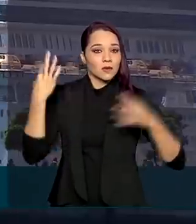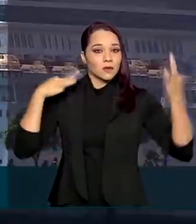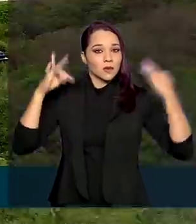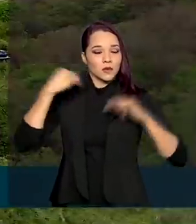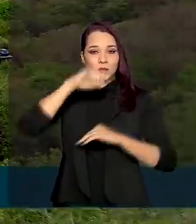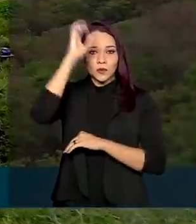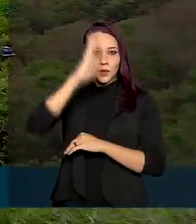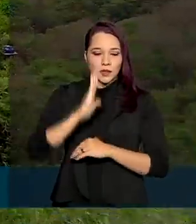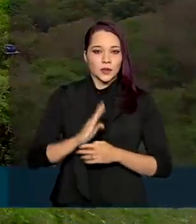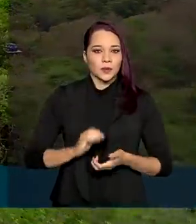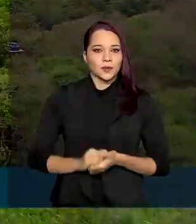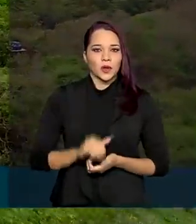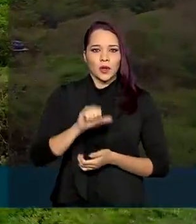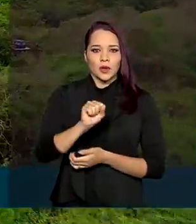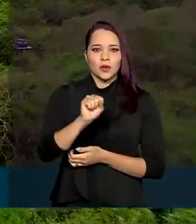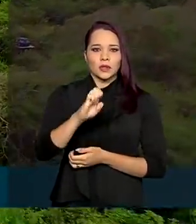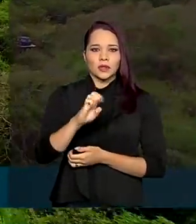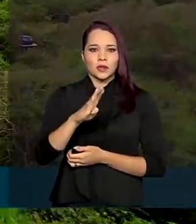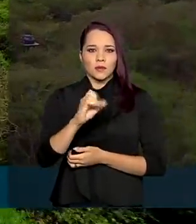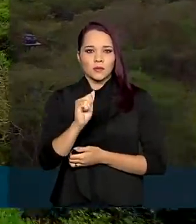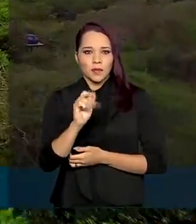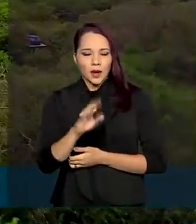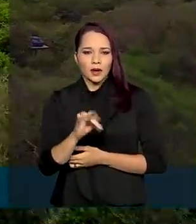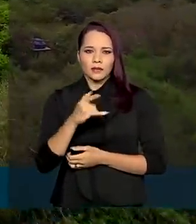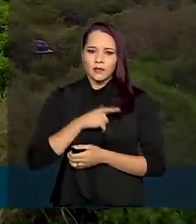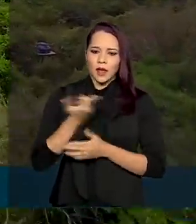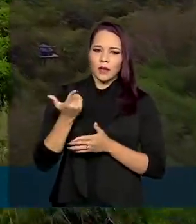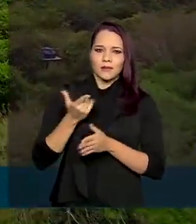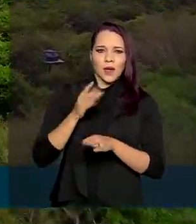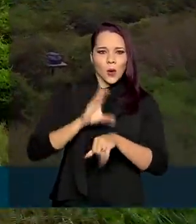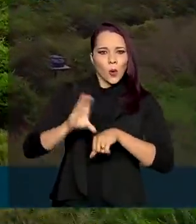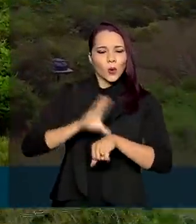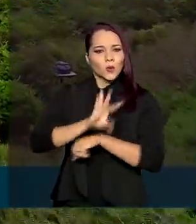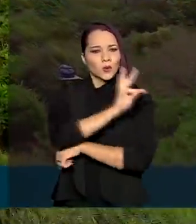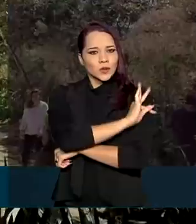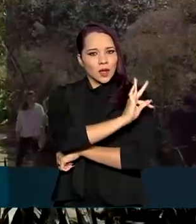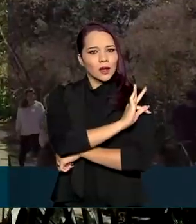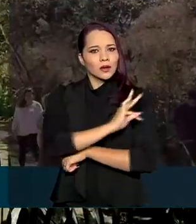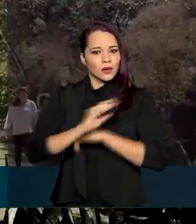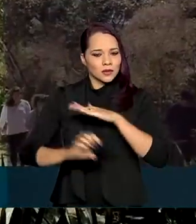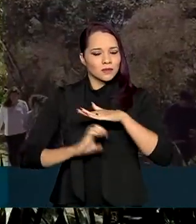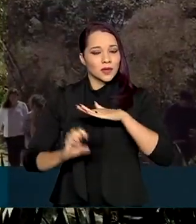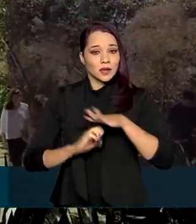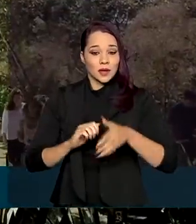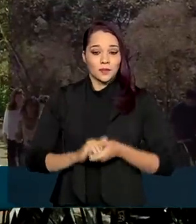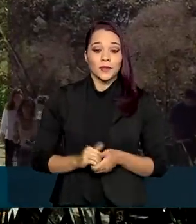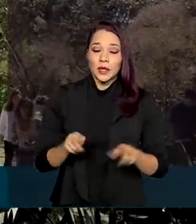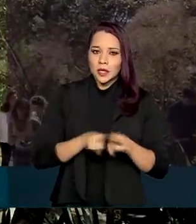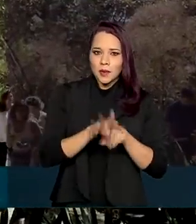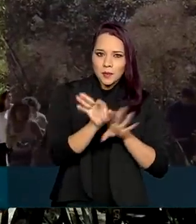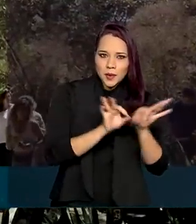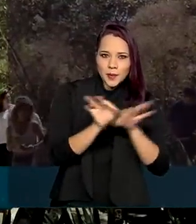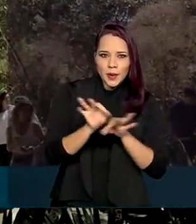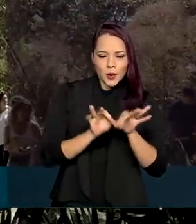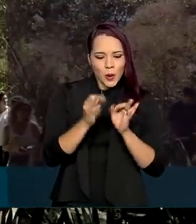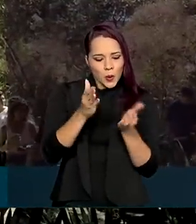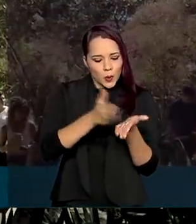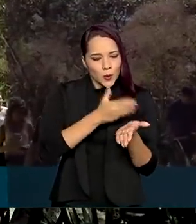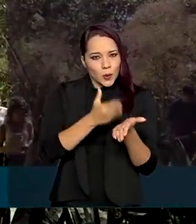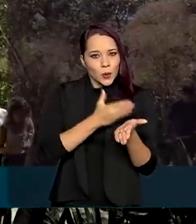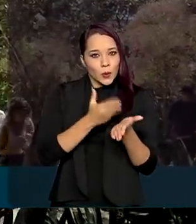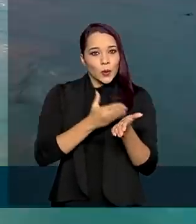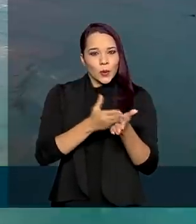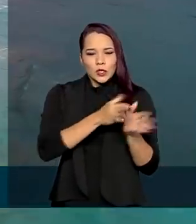brasileiro, o SEBRAE tem dado consultoria técnica aos empresários. Além disso, preparou um guia completo